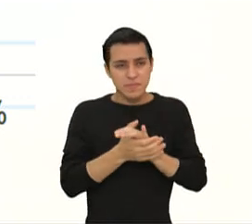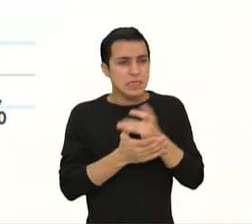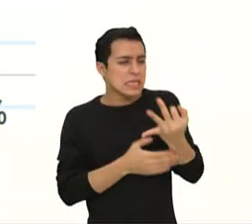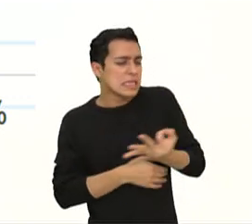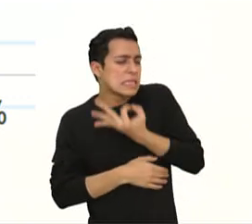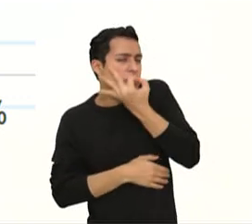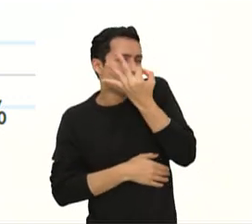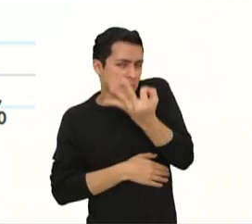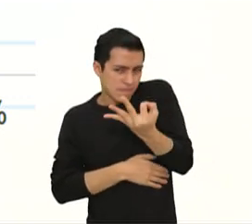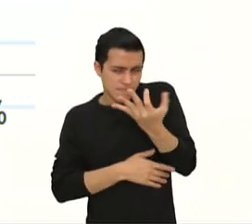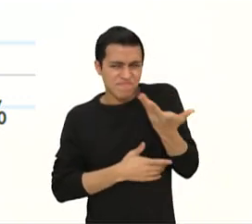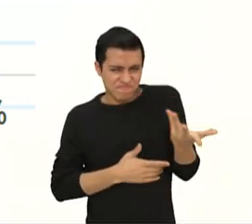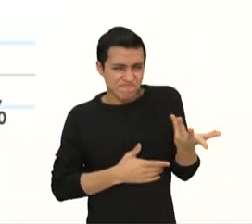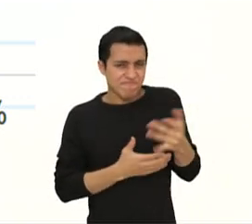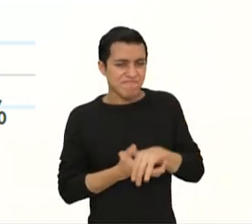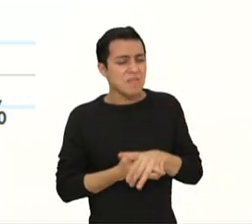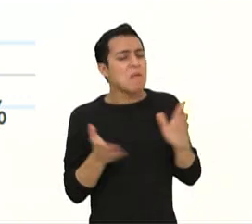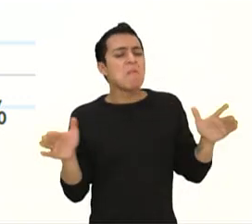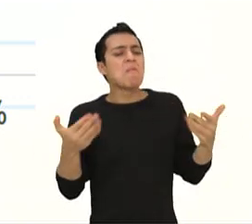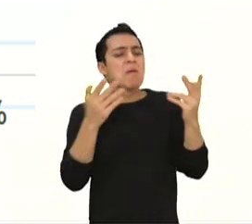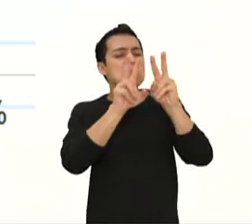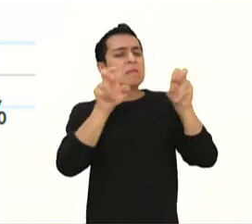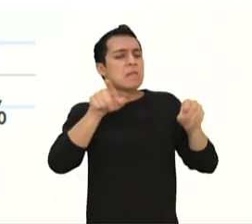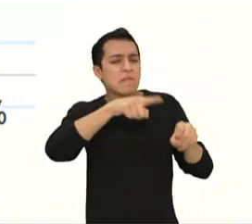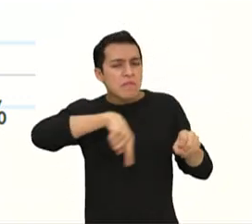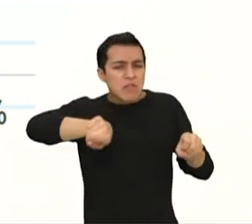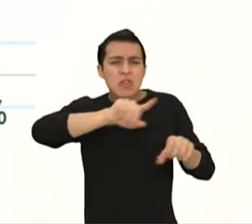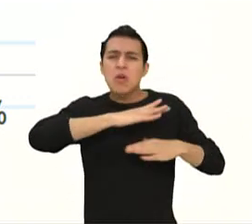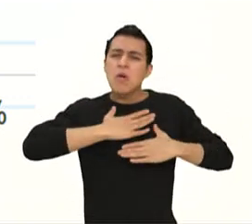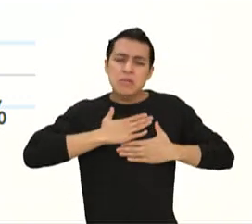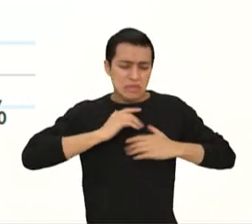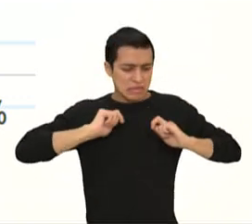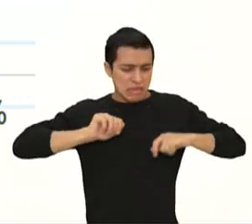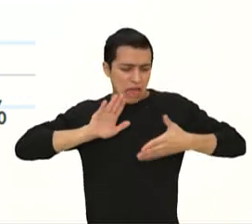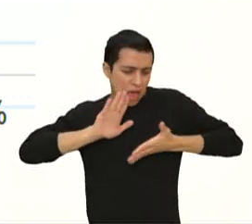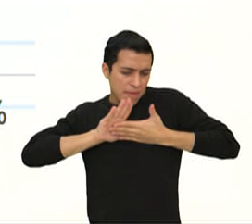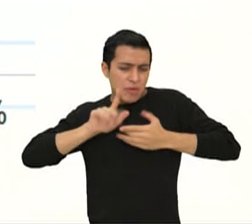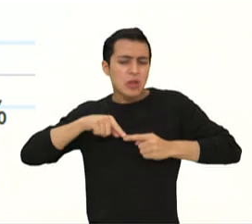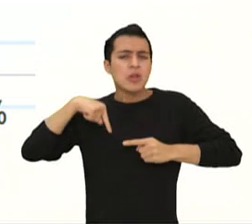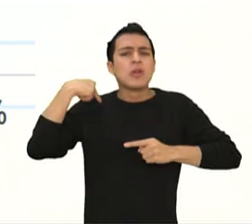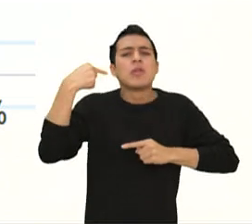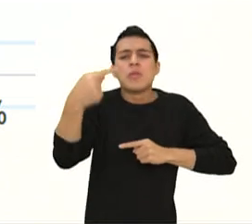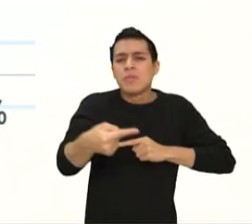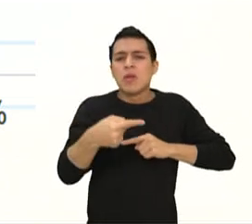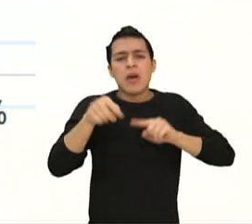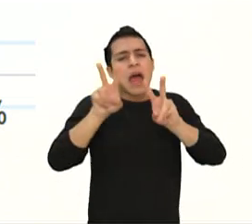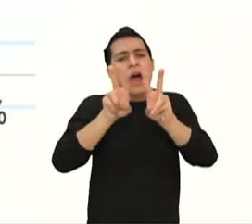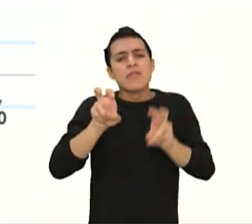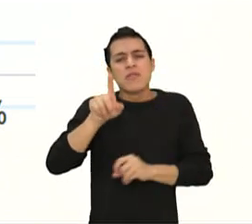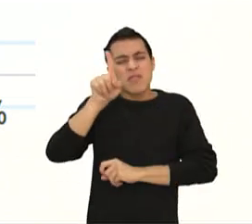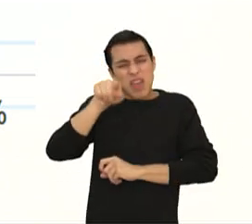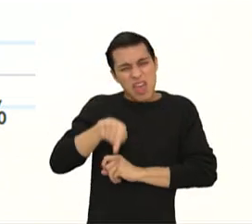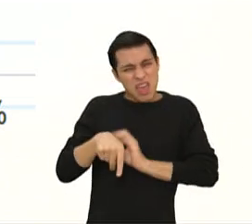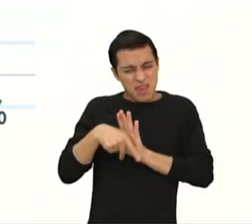Sugestão: qual tema você gostaria que fosse abordado no próximo O Assunto É? Essa é